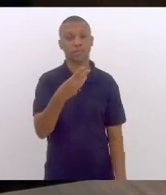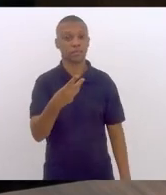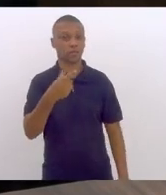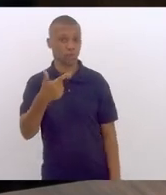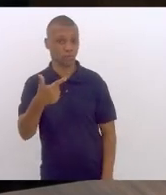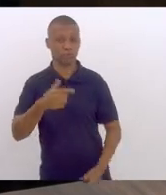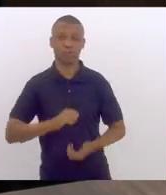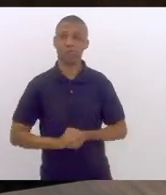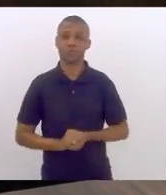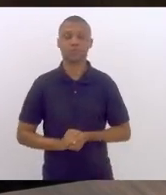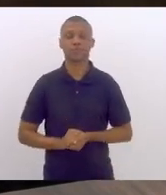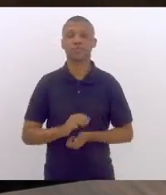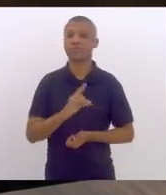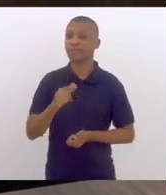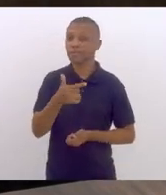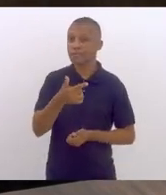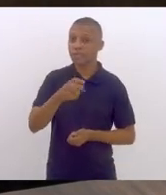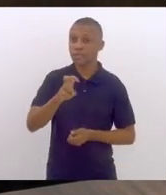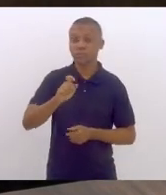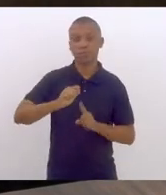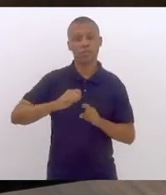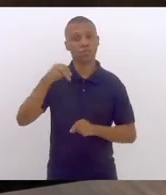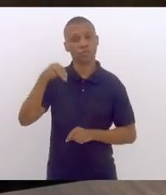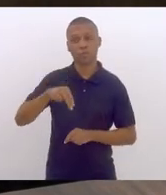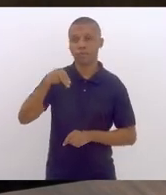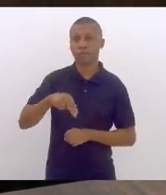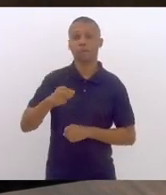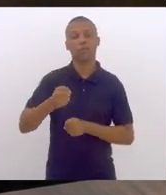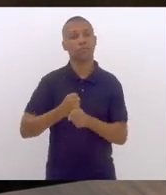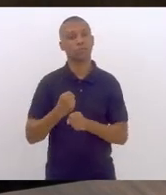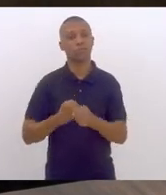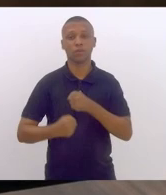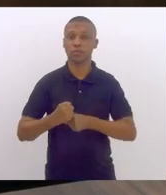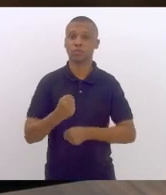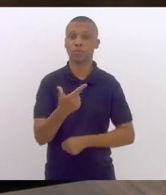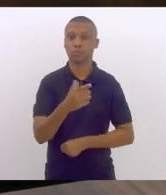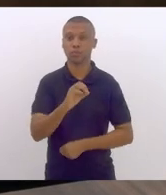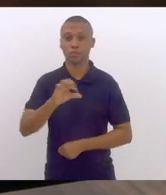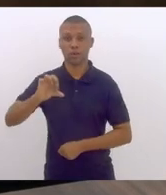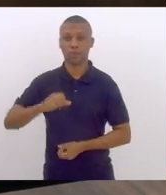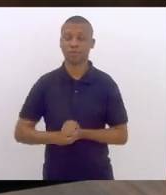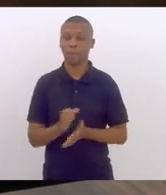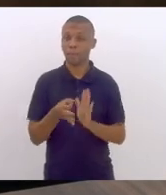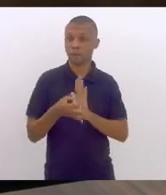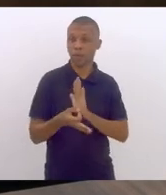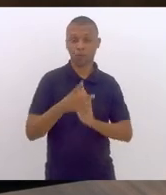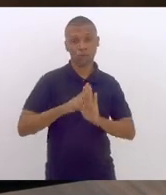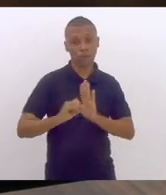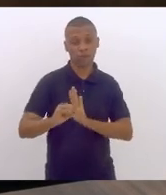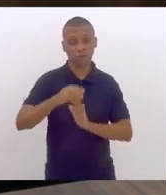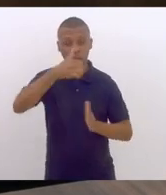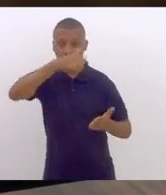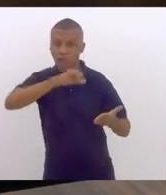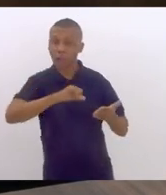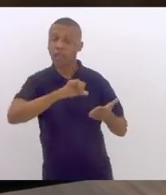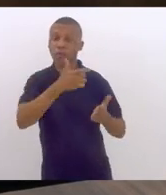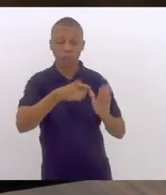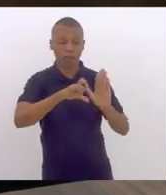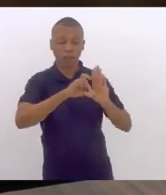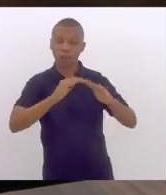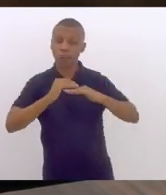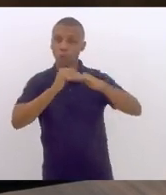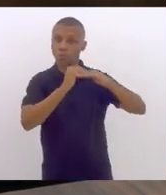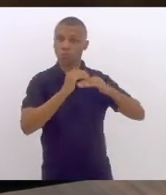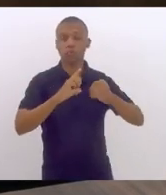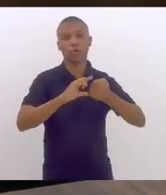de 25 de novembro de 2009 eu parecer aqui o projeto de lei análise pretende alterar o parágrafo único do artigo